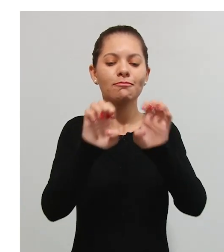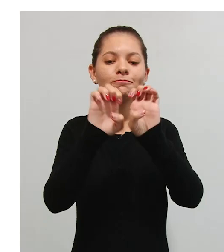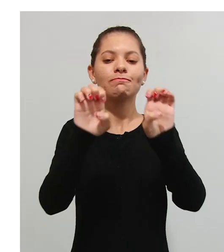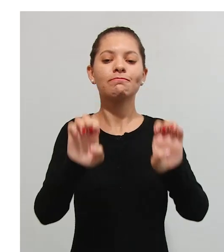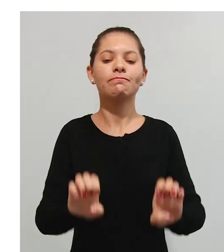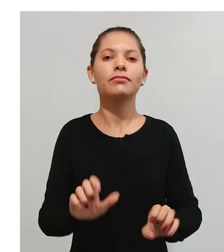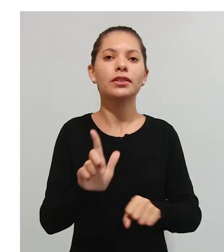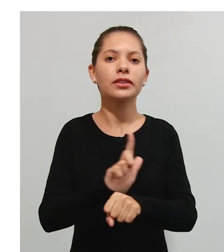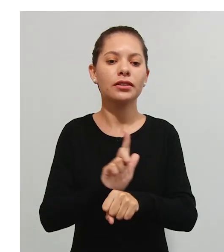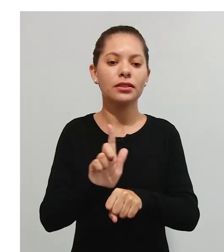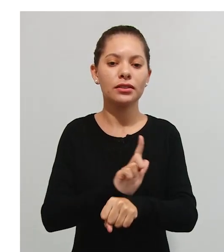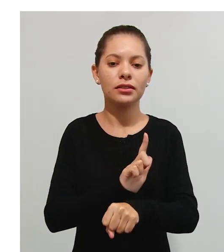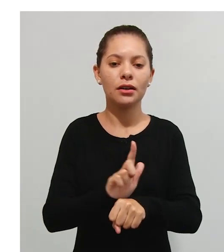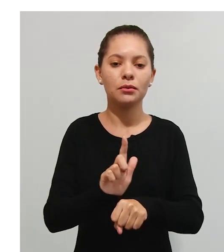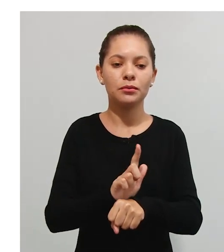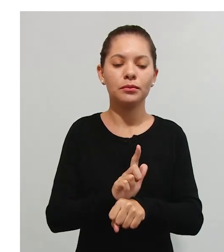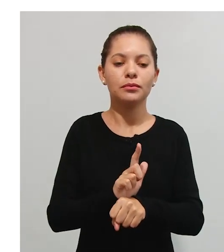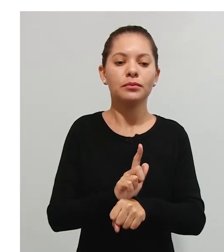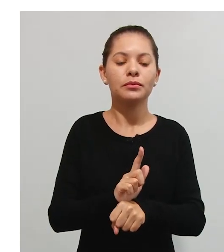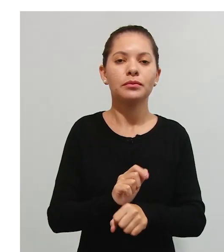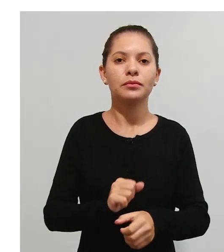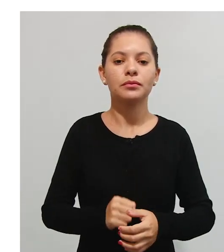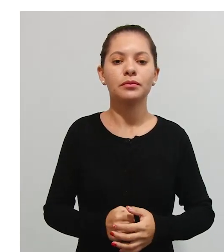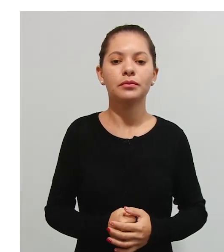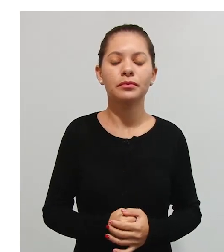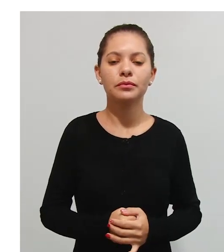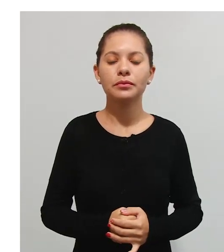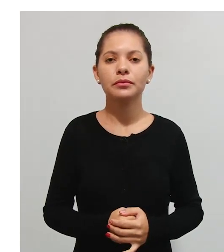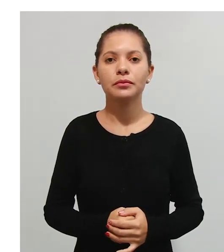O administrador ele vai estar aí compondo uma